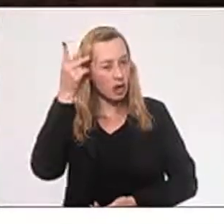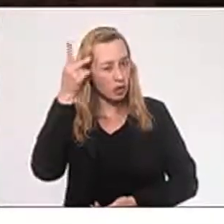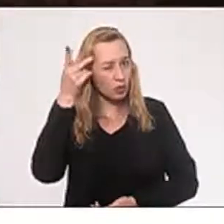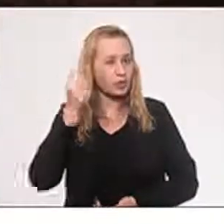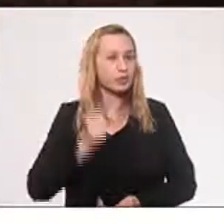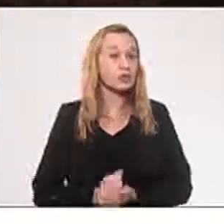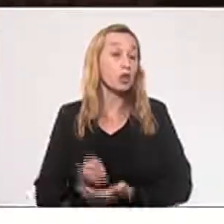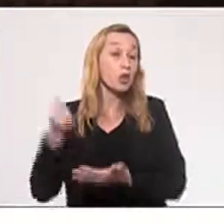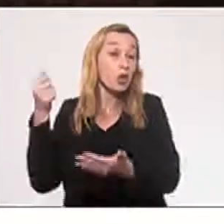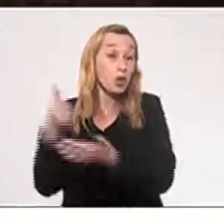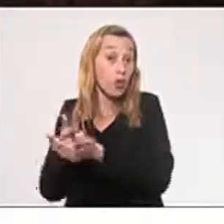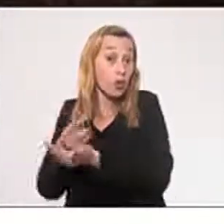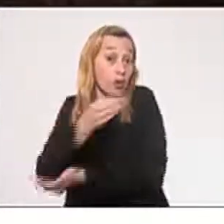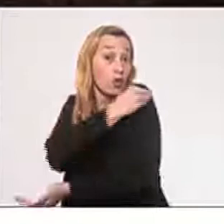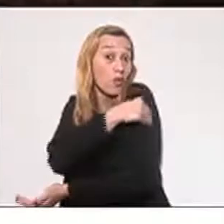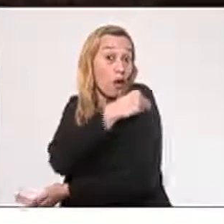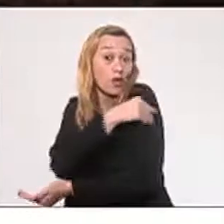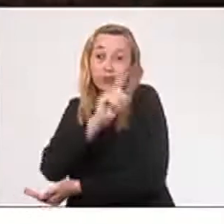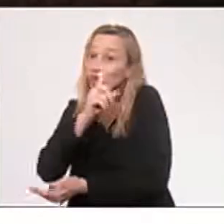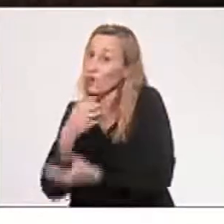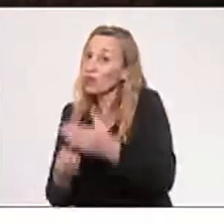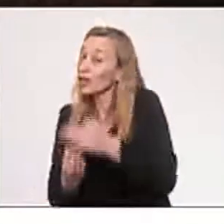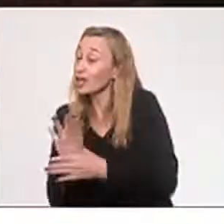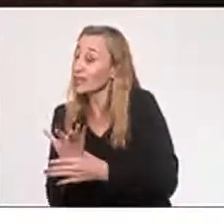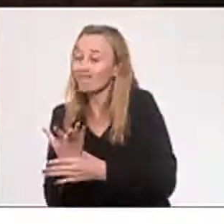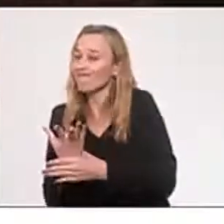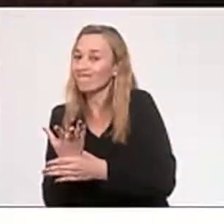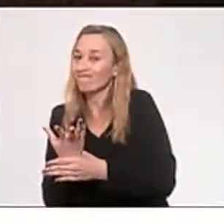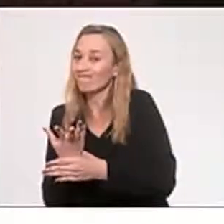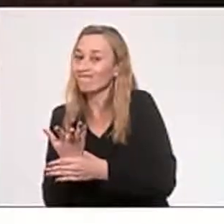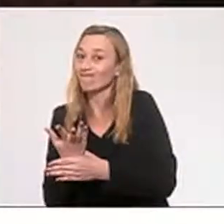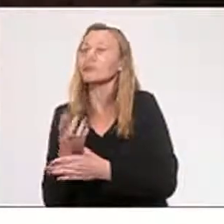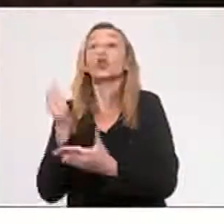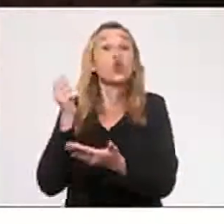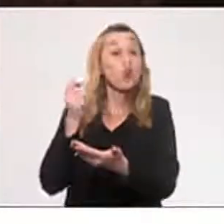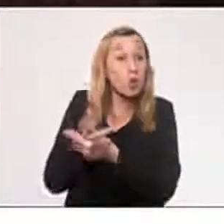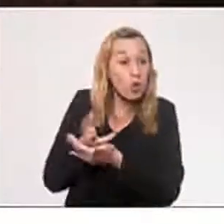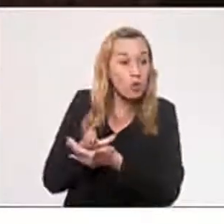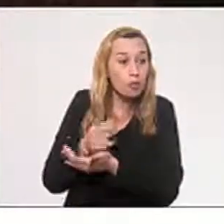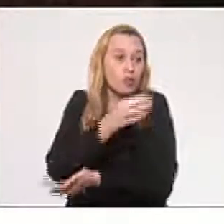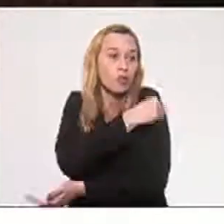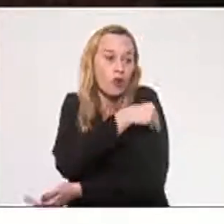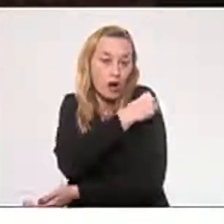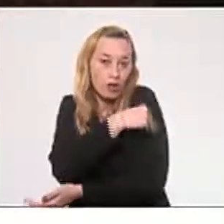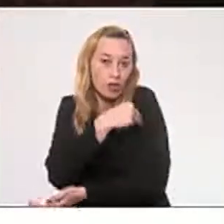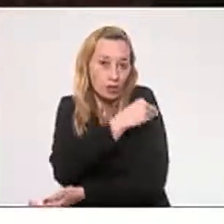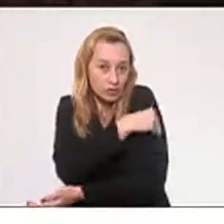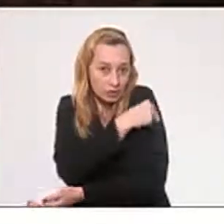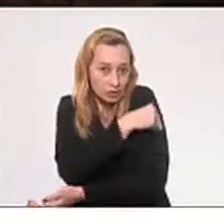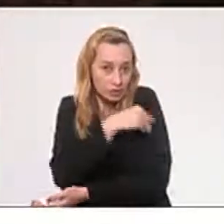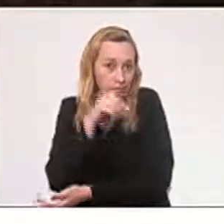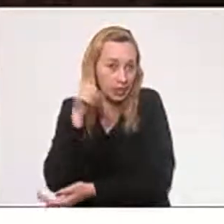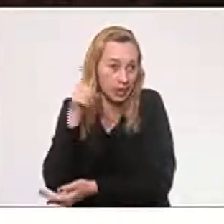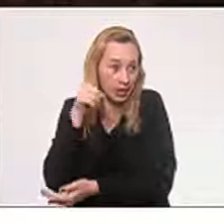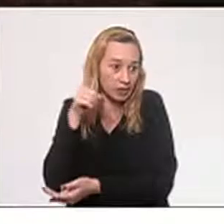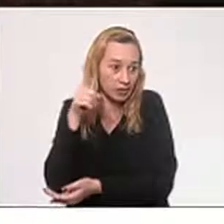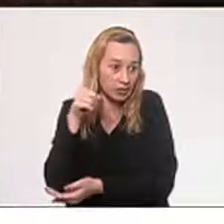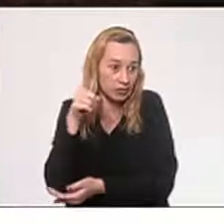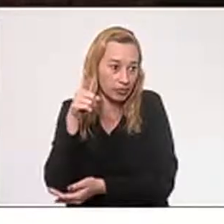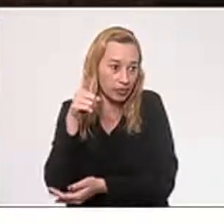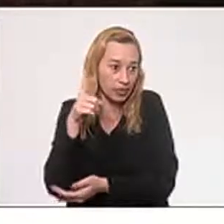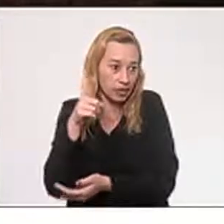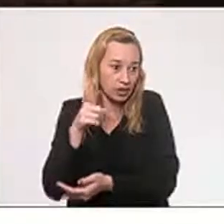compram o álcool, não produzem, compram o álcool com alíquota de 12%, foge